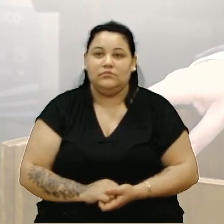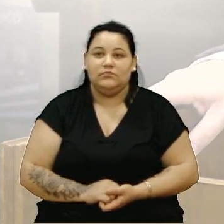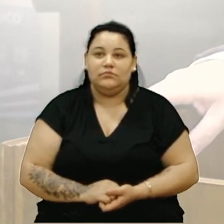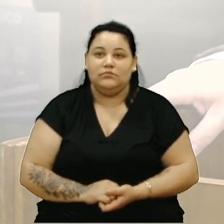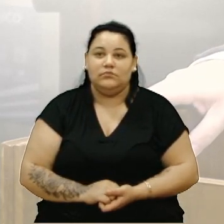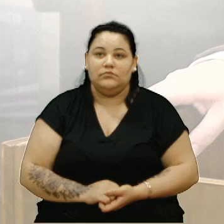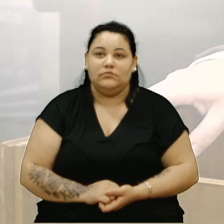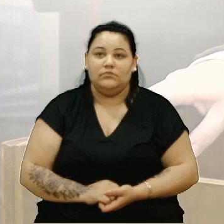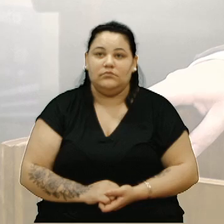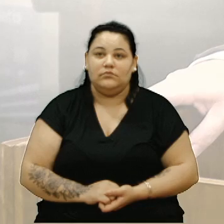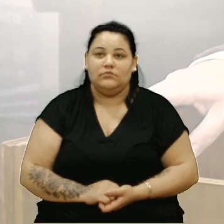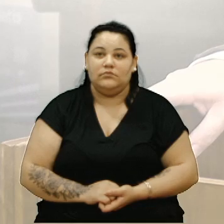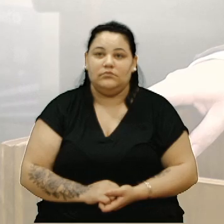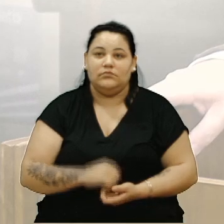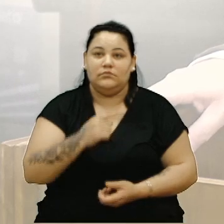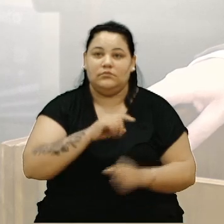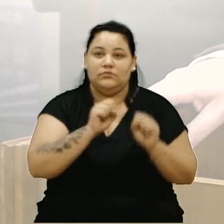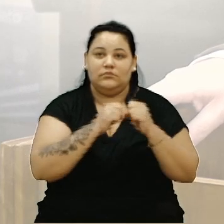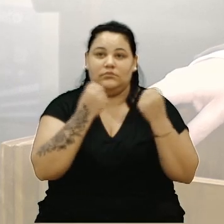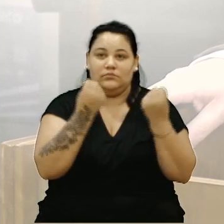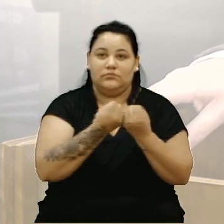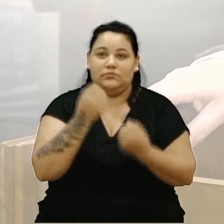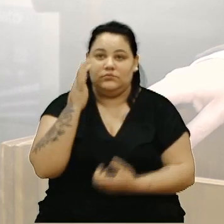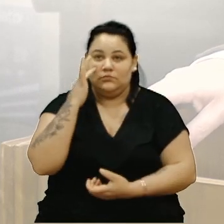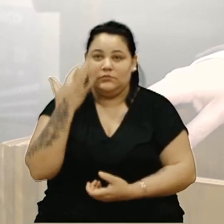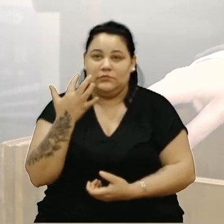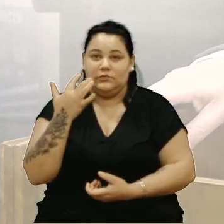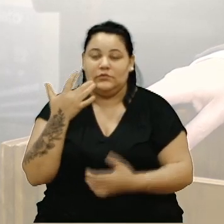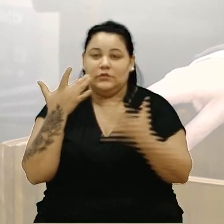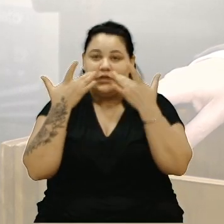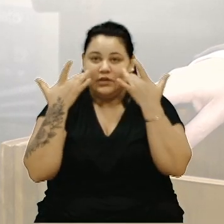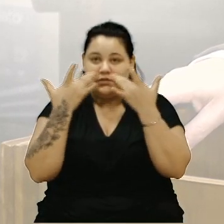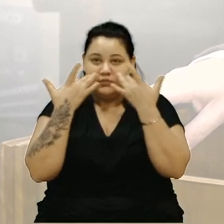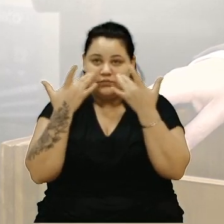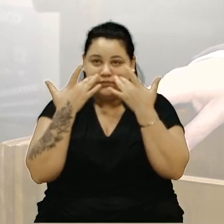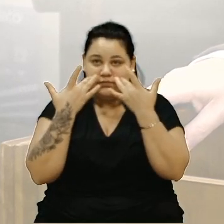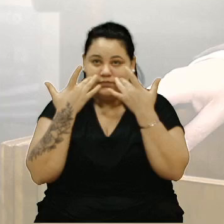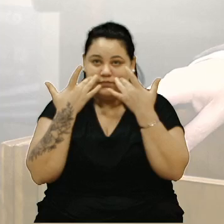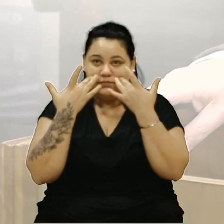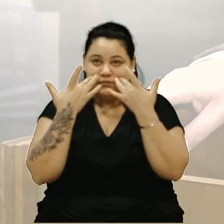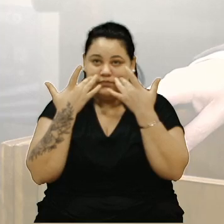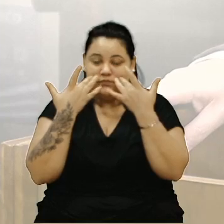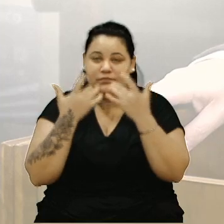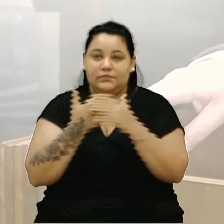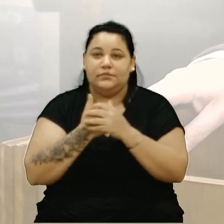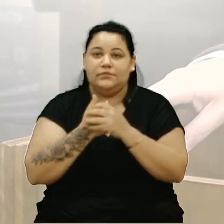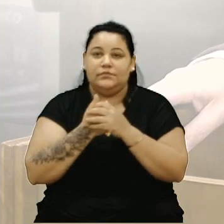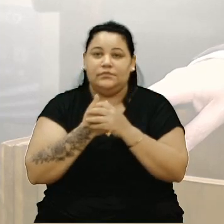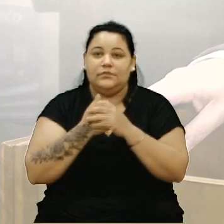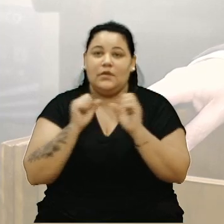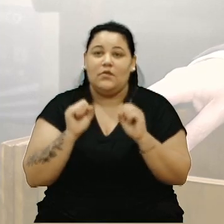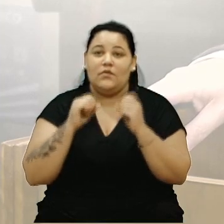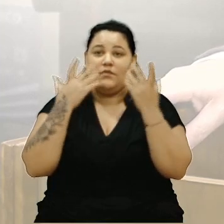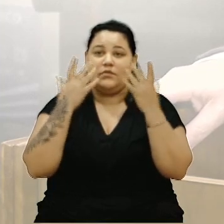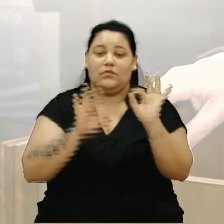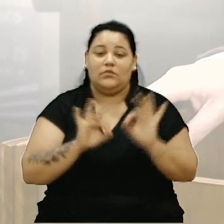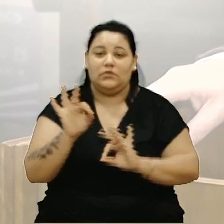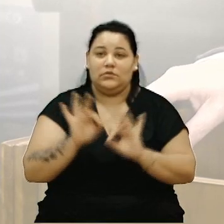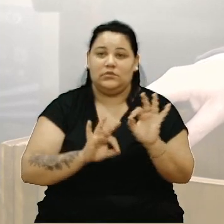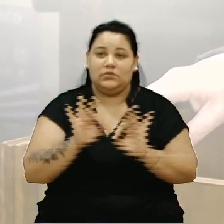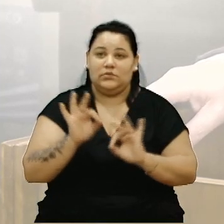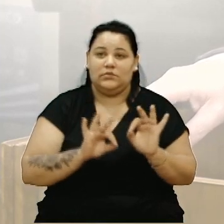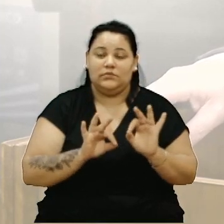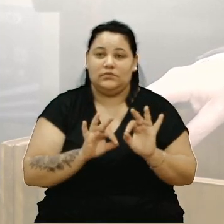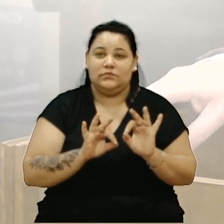Este seminário que aconteceu aqui no nosso anfiteatro, ele é um evento organizado